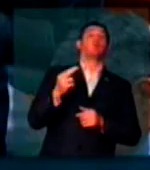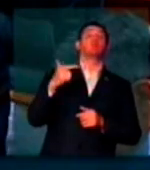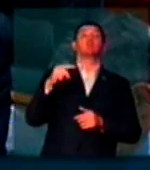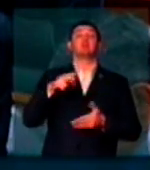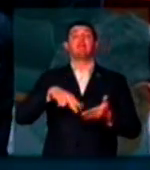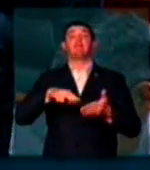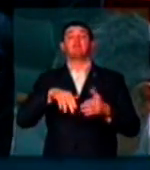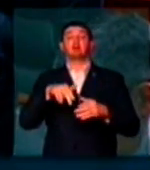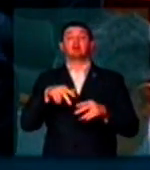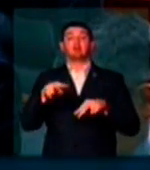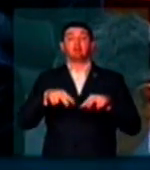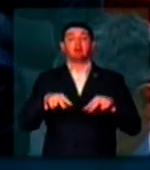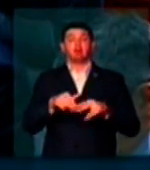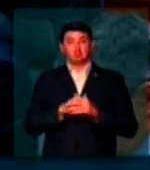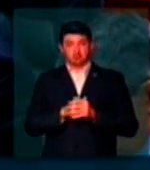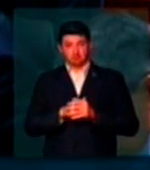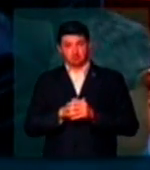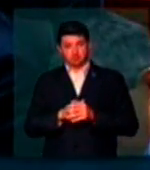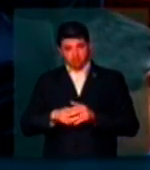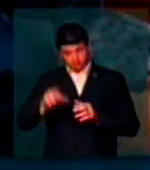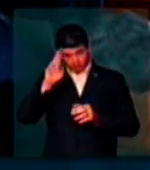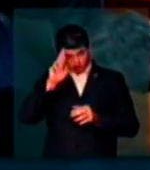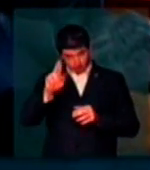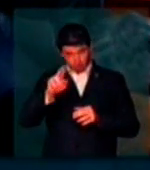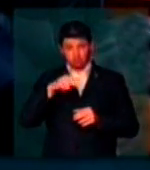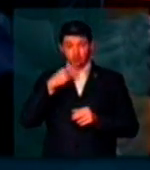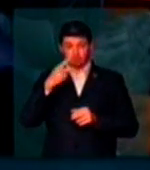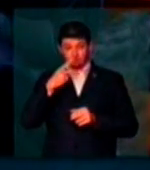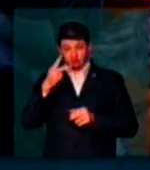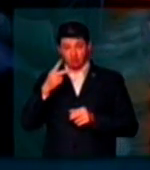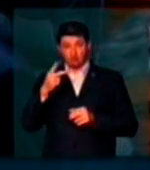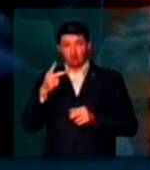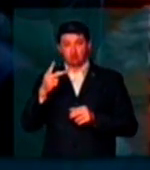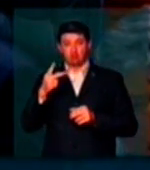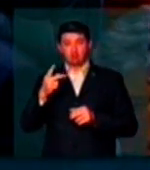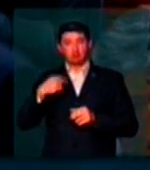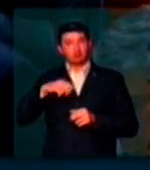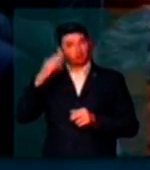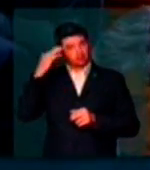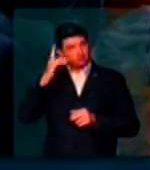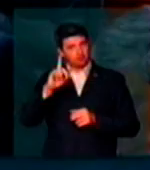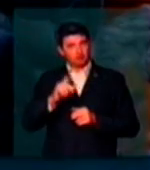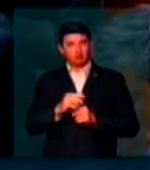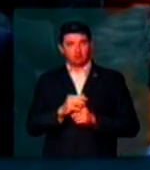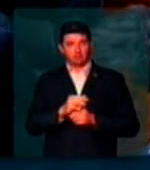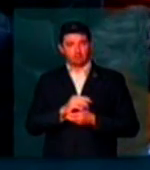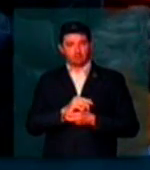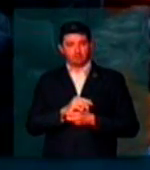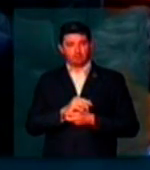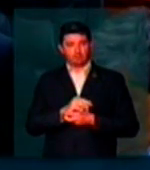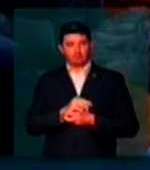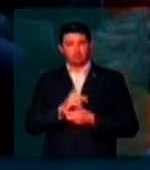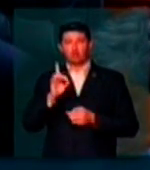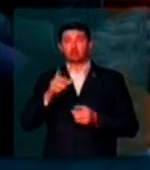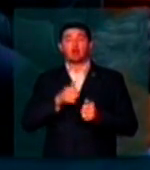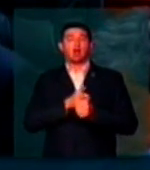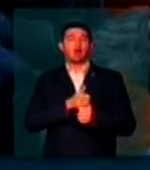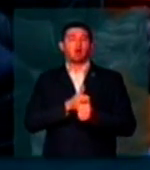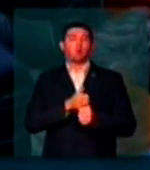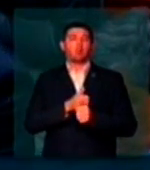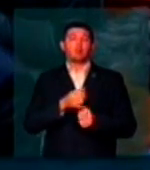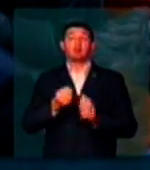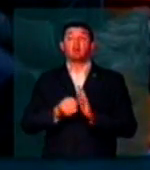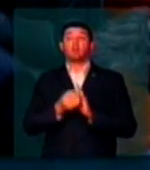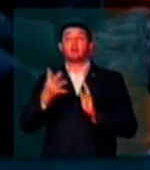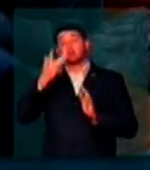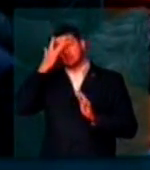apuração. O senhor disse, de uma maneira que a gente não entendeu, se era só um acompanhamento do